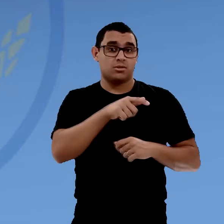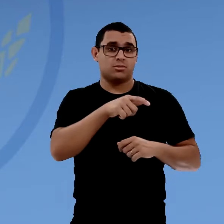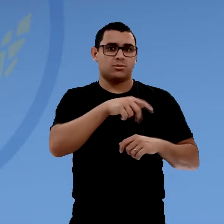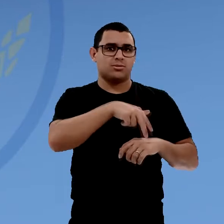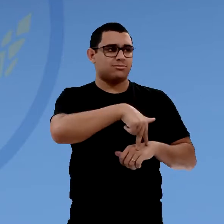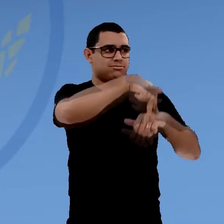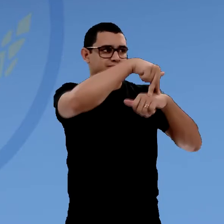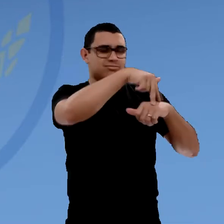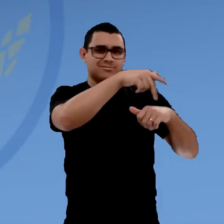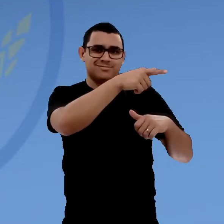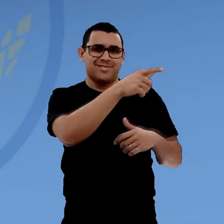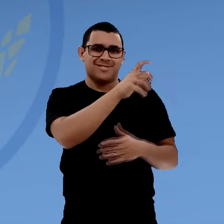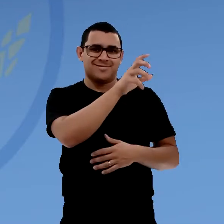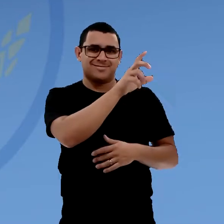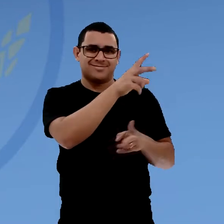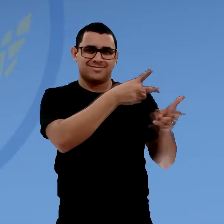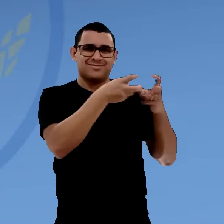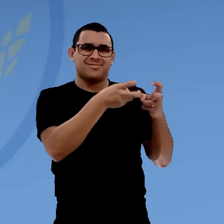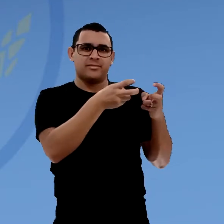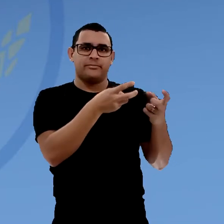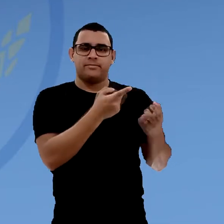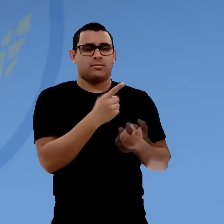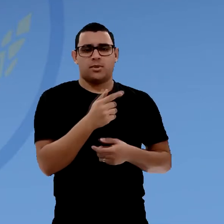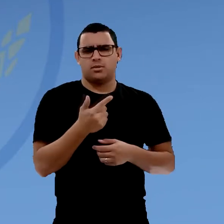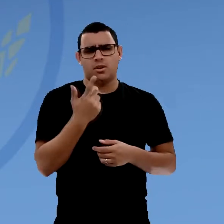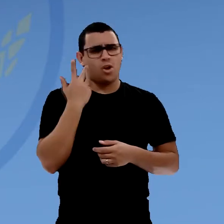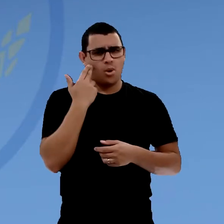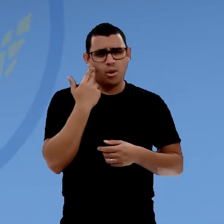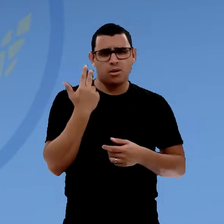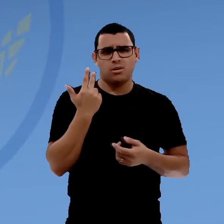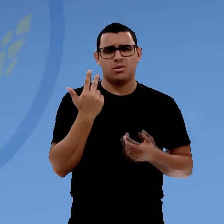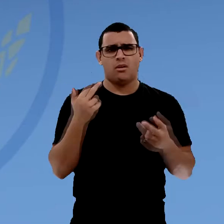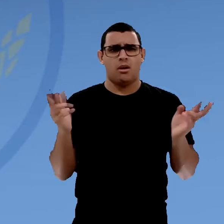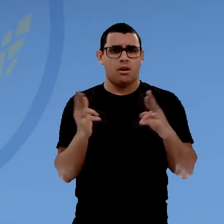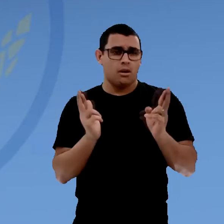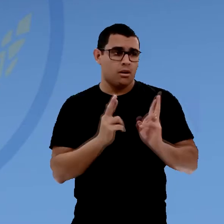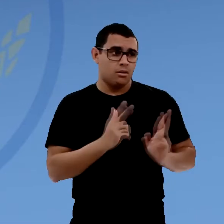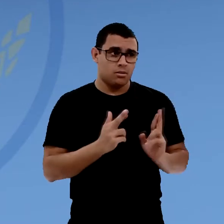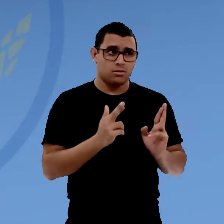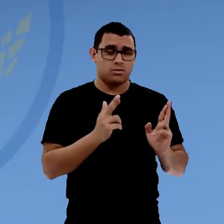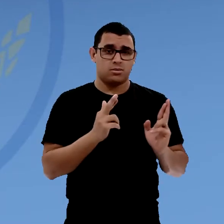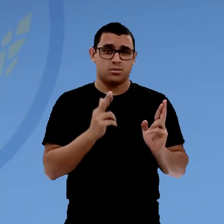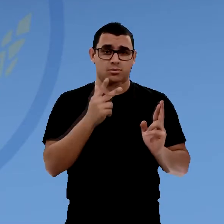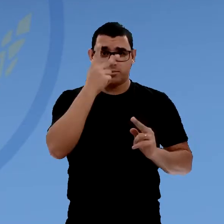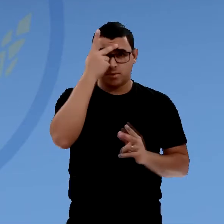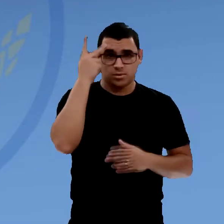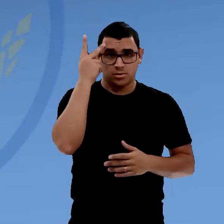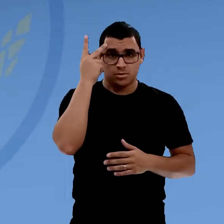de destaque na sociedade. E, geralmente ele não se relaciona com pessoas que estão